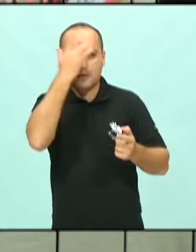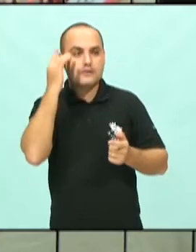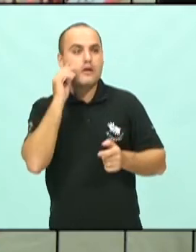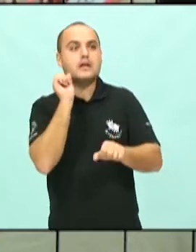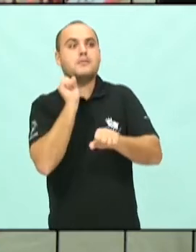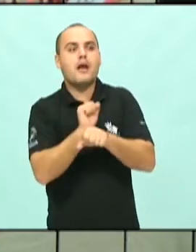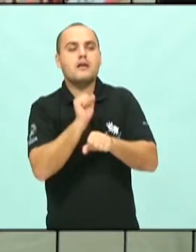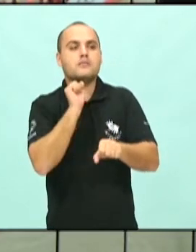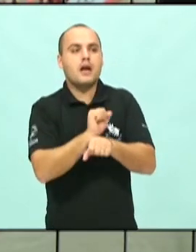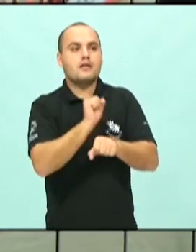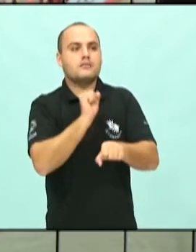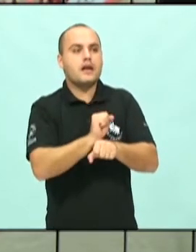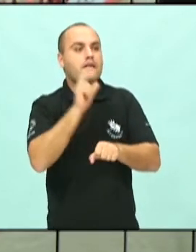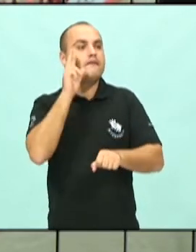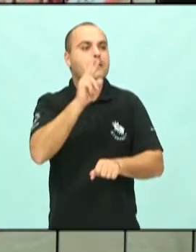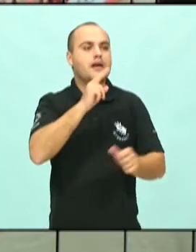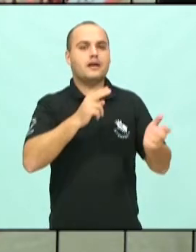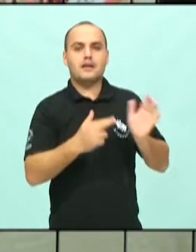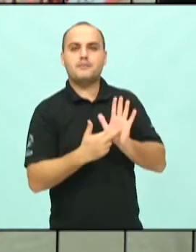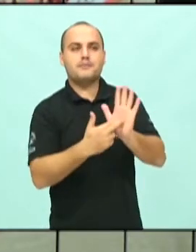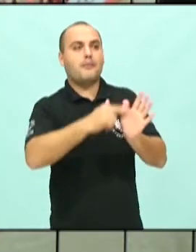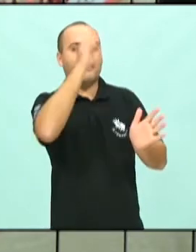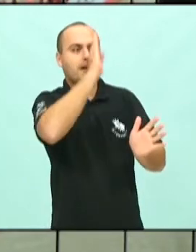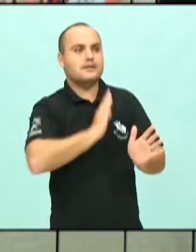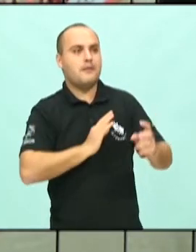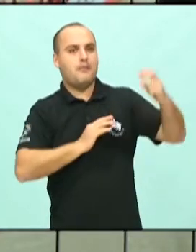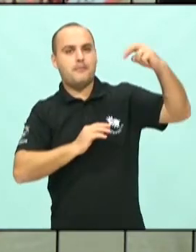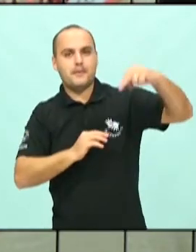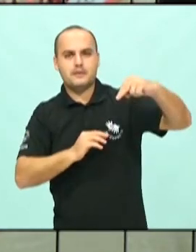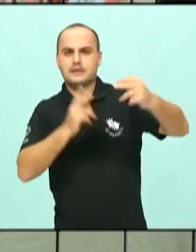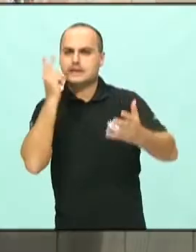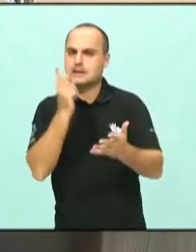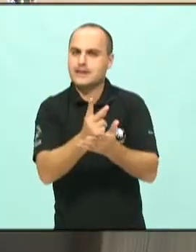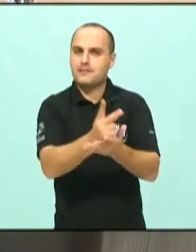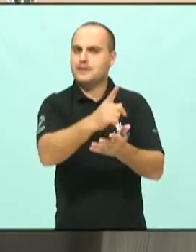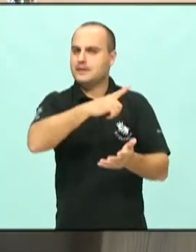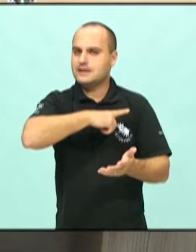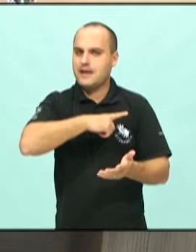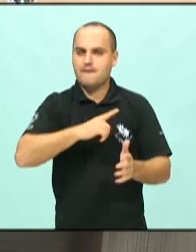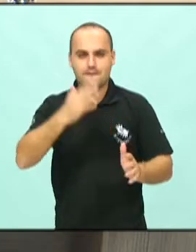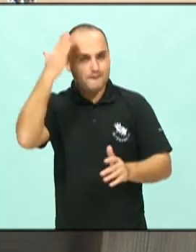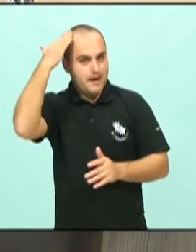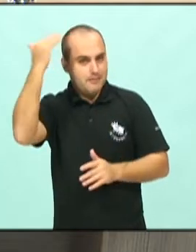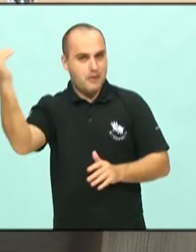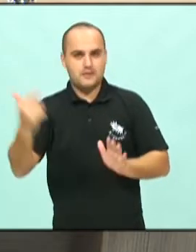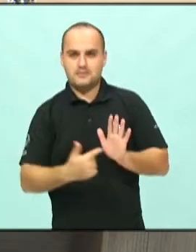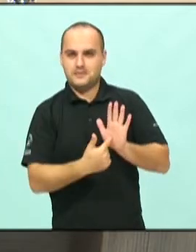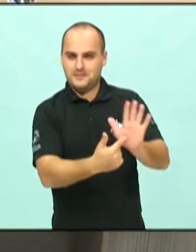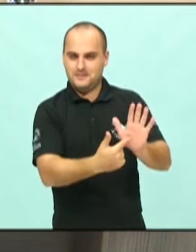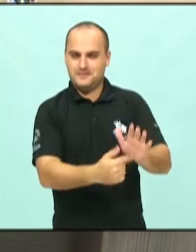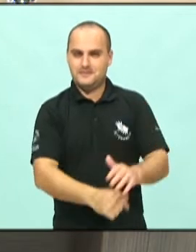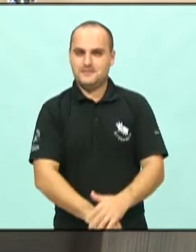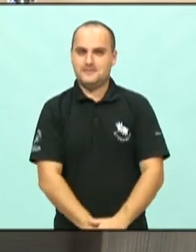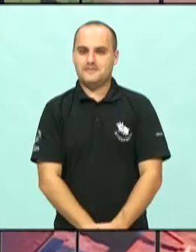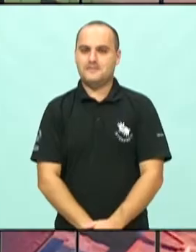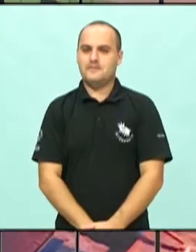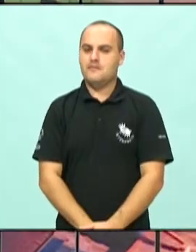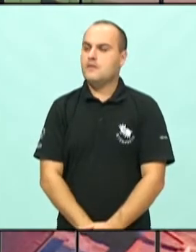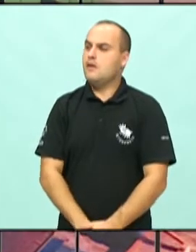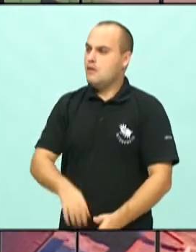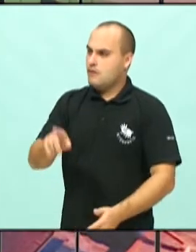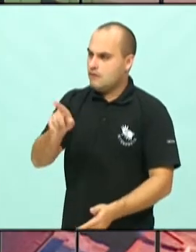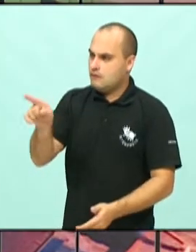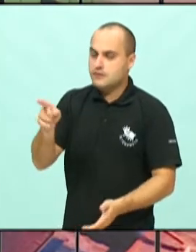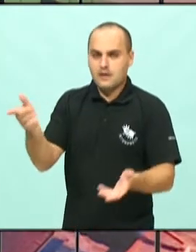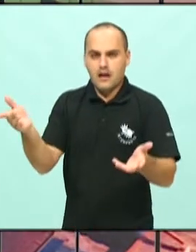expectativa sobre a atuação do violão brasileiro, uma vez que sempre tem grandes artistas se apresentando nesses festivais. Pauletti, você acabou de retirar um álbum